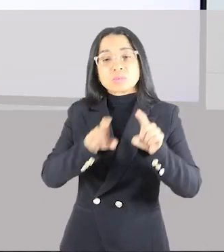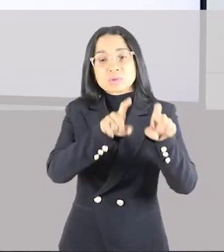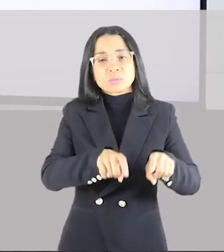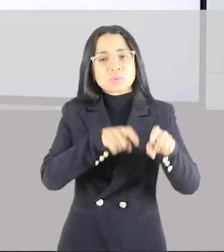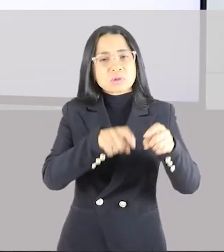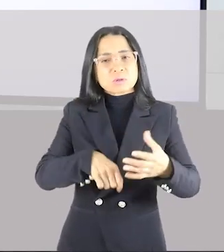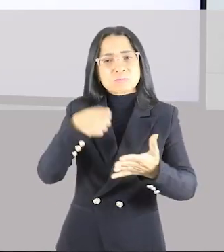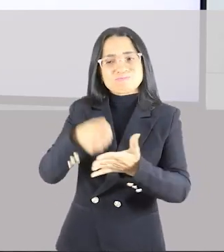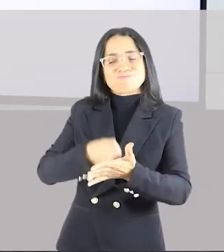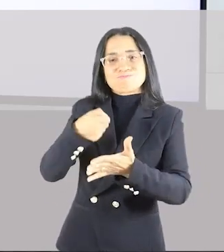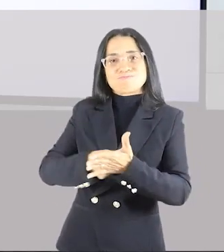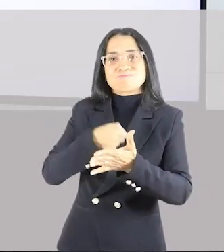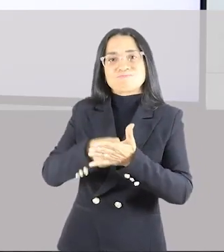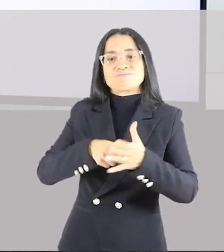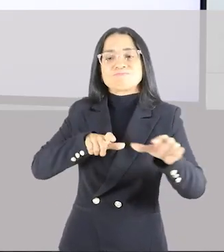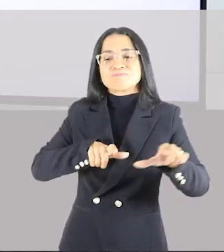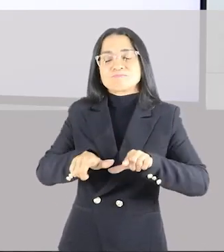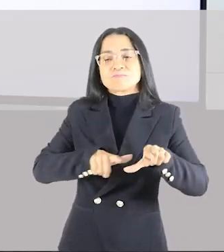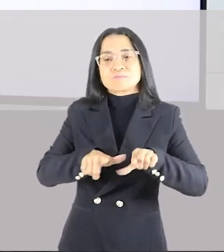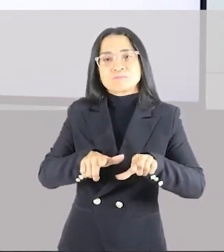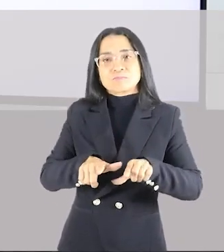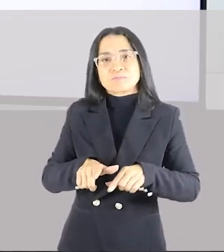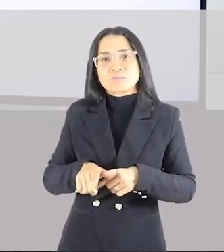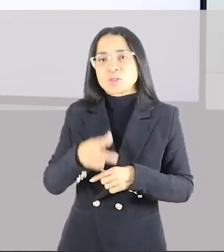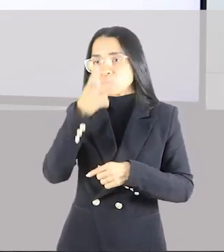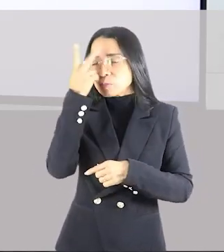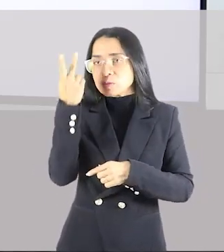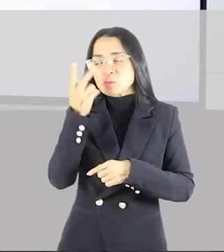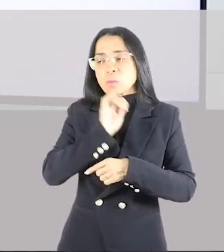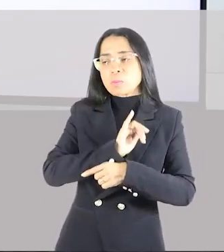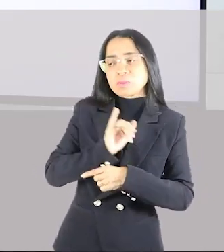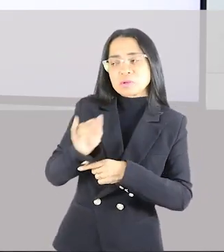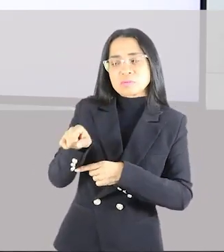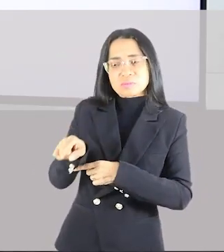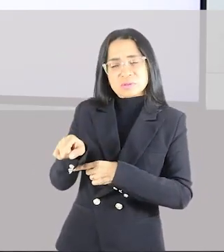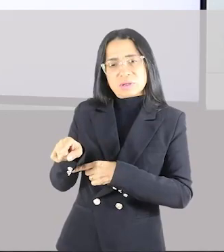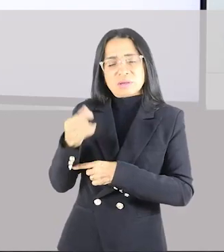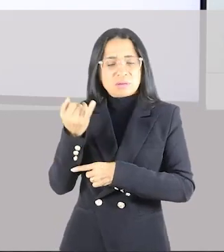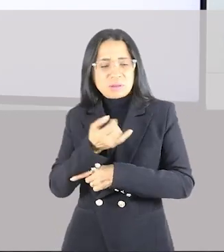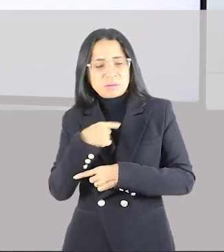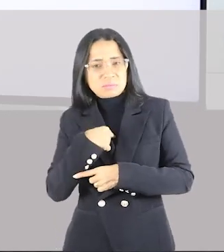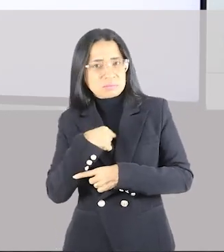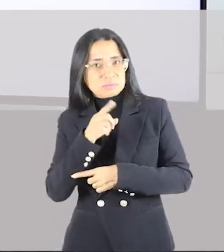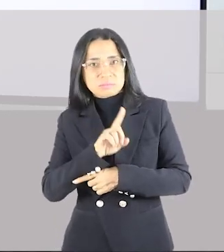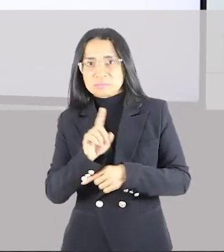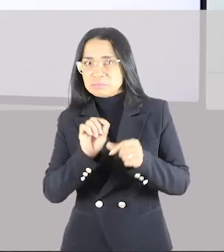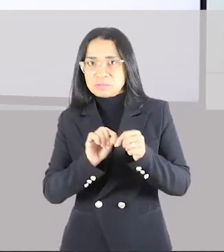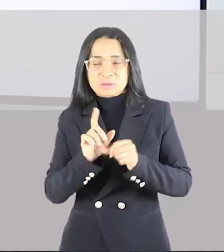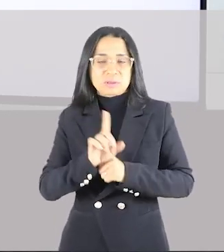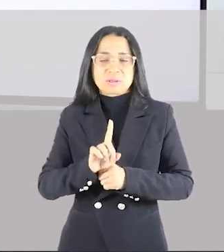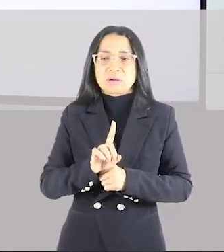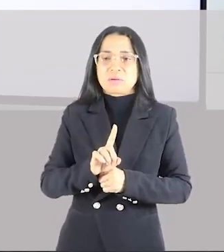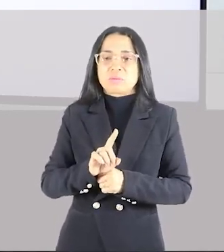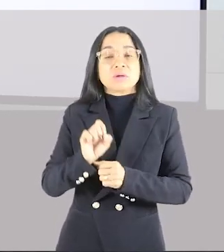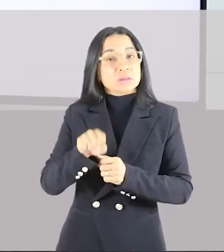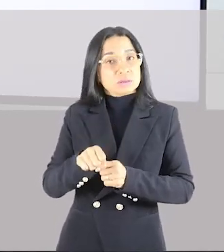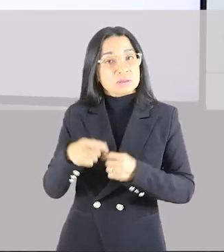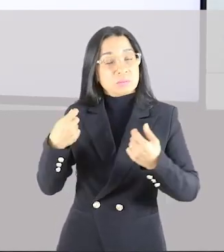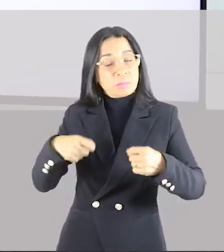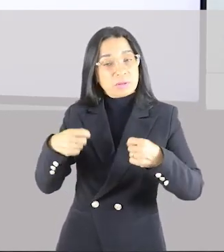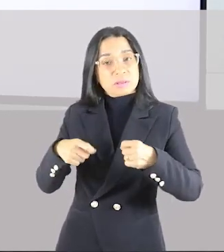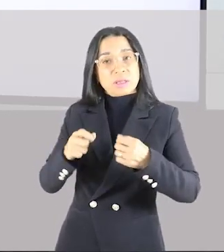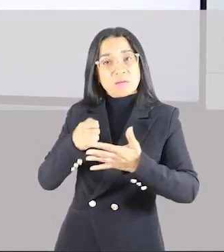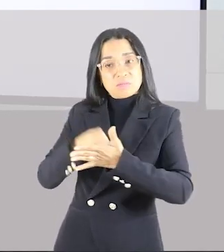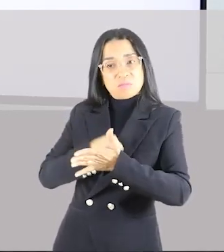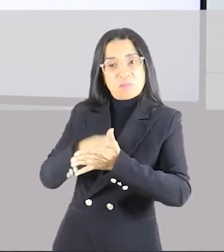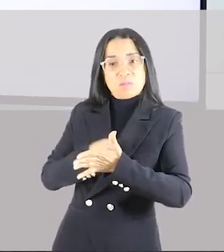forçadamente para o trabalho, né? Ninguém poderia dizer que não iria fazer, eles teriam que fazer, porque isso dependia, claro, né, da sua própria subsistência,